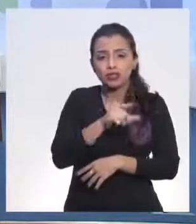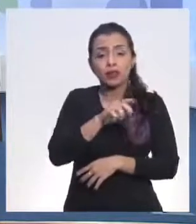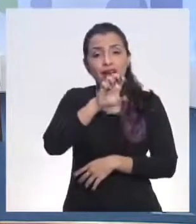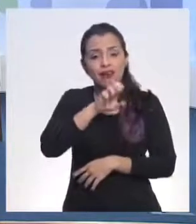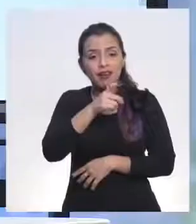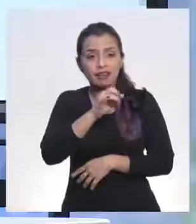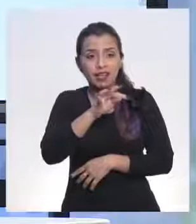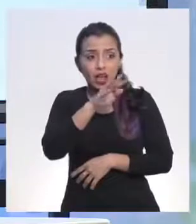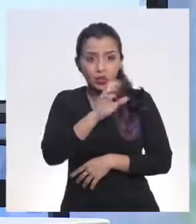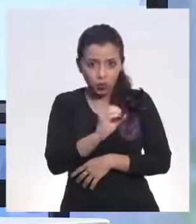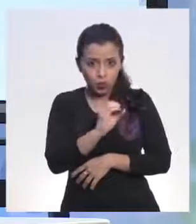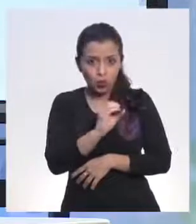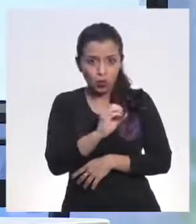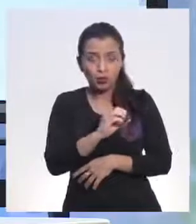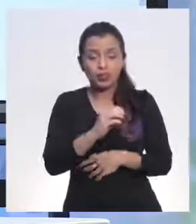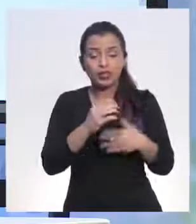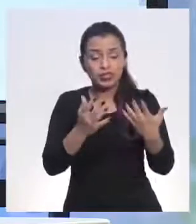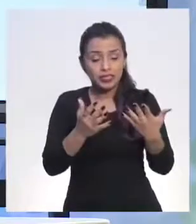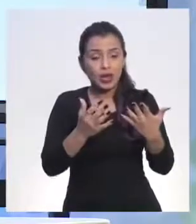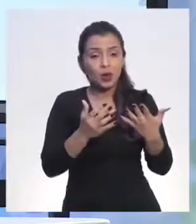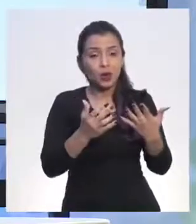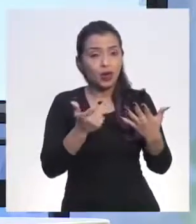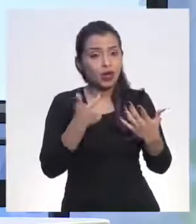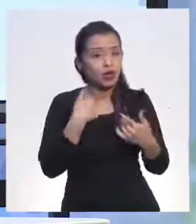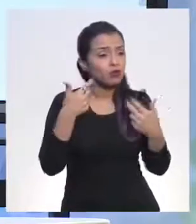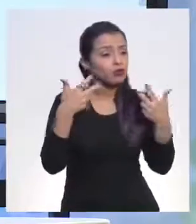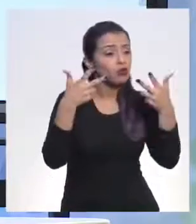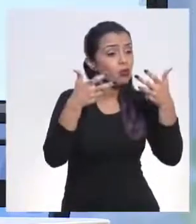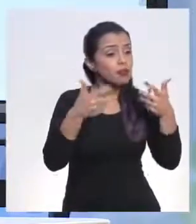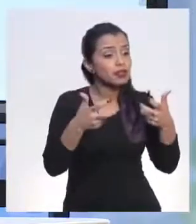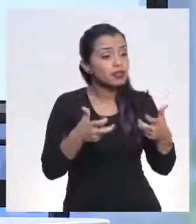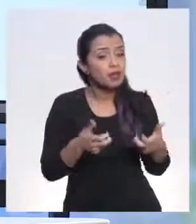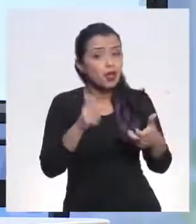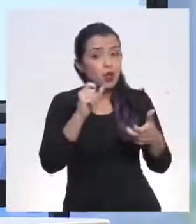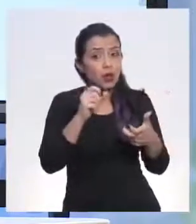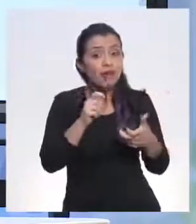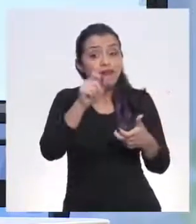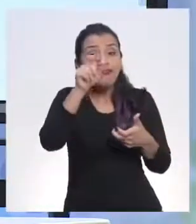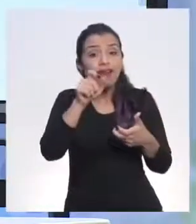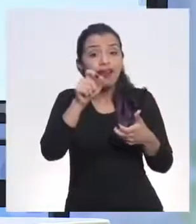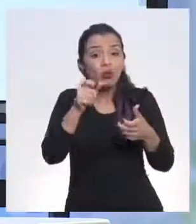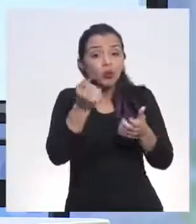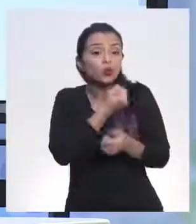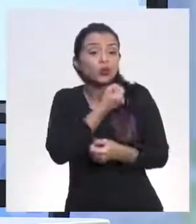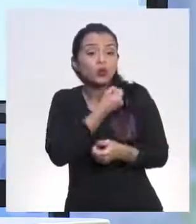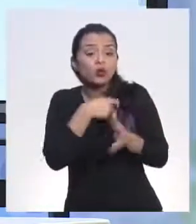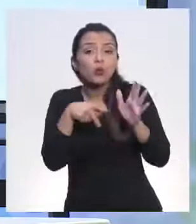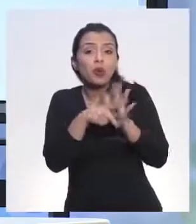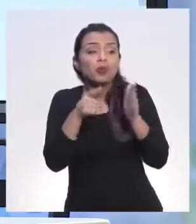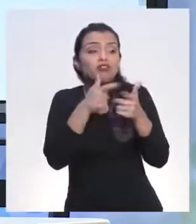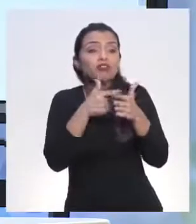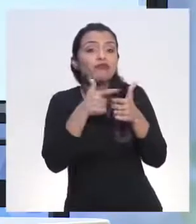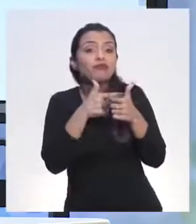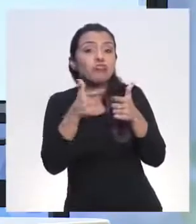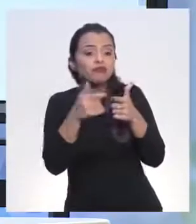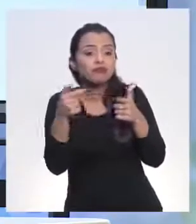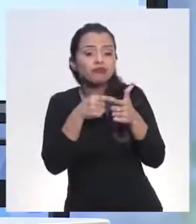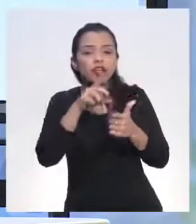Ale? Não o resultado, eu estou observando. Quem está dividindo é o divisor. Isso.